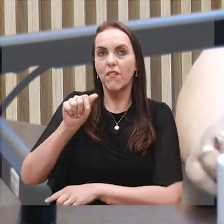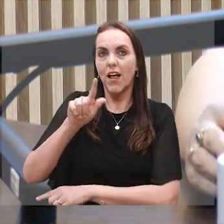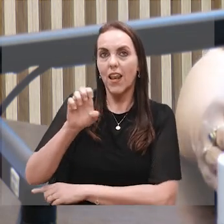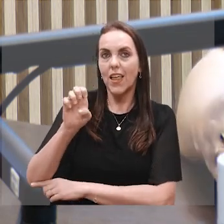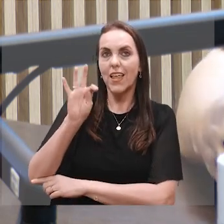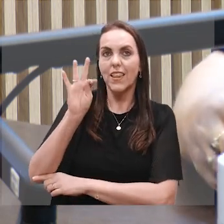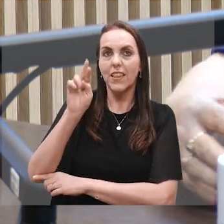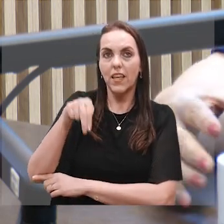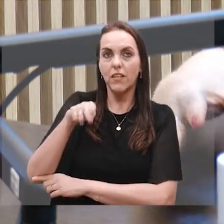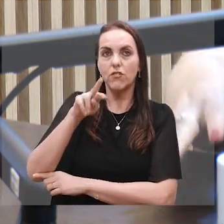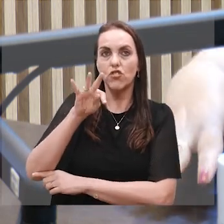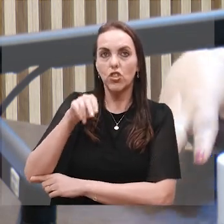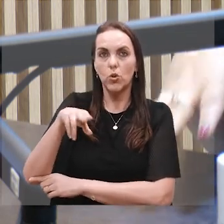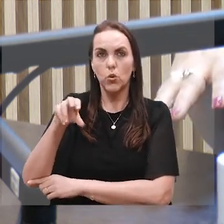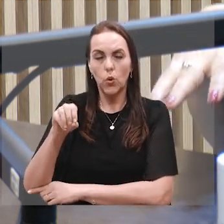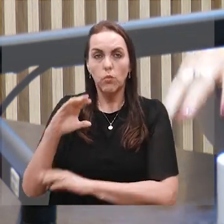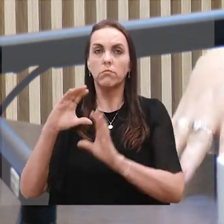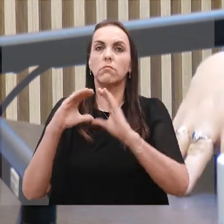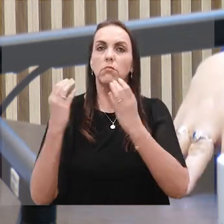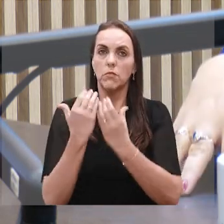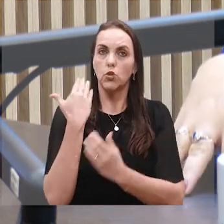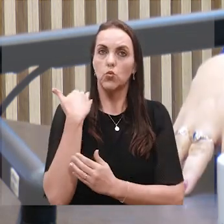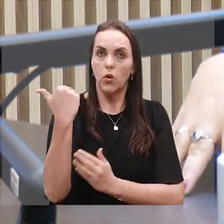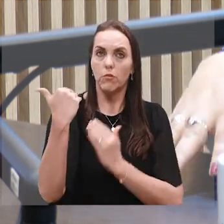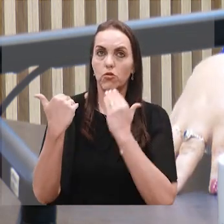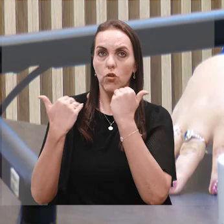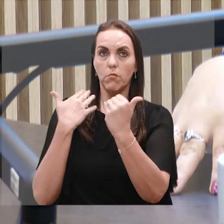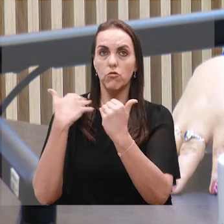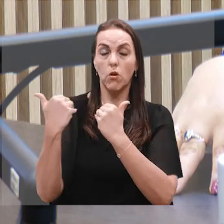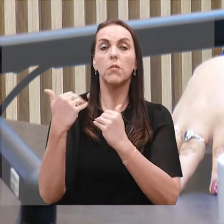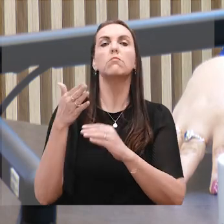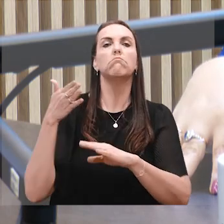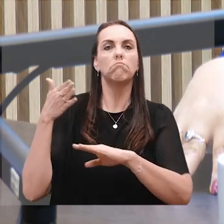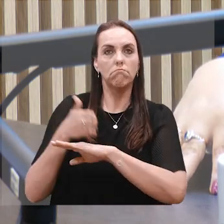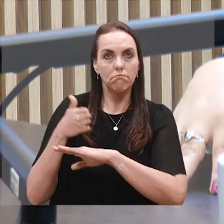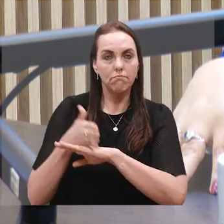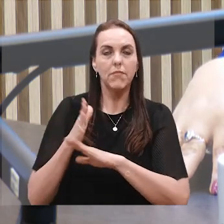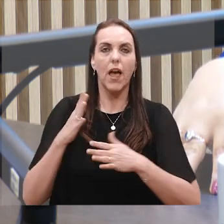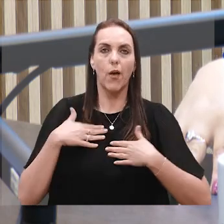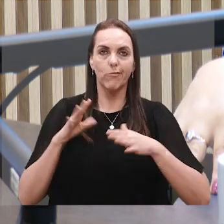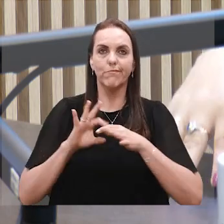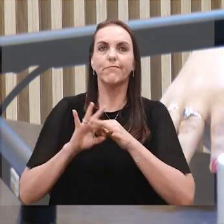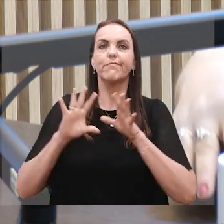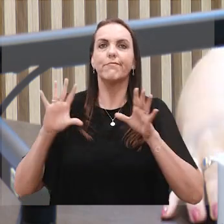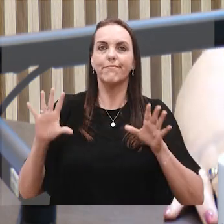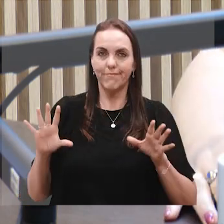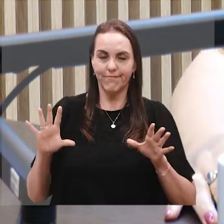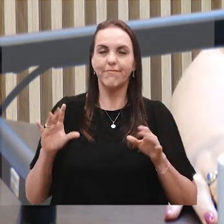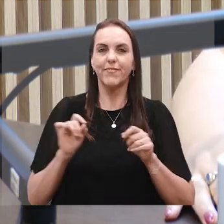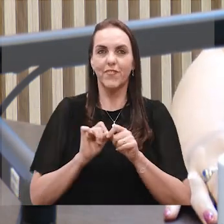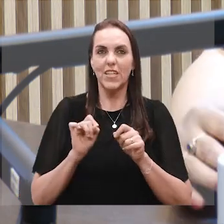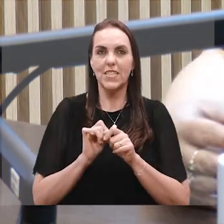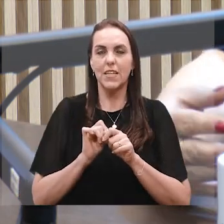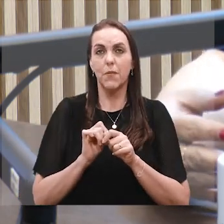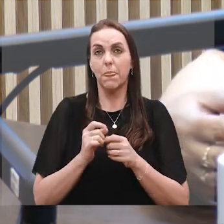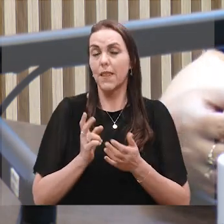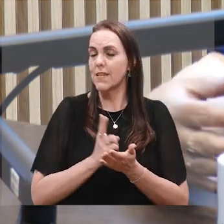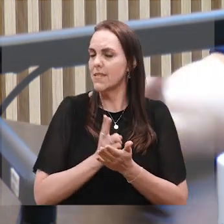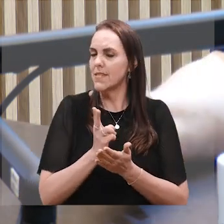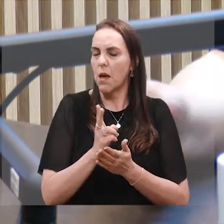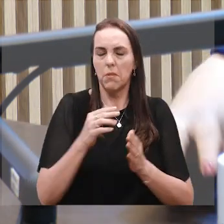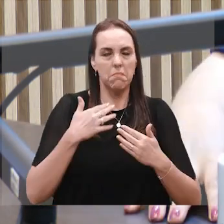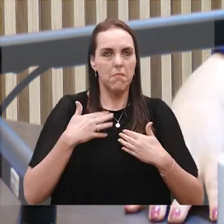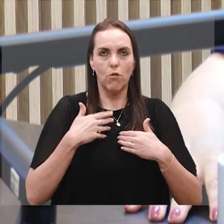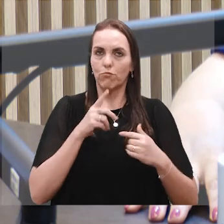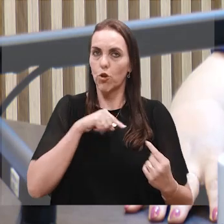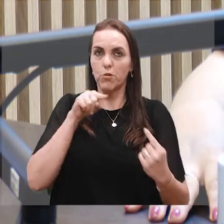Trentino. Todas as coisas que a comunidade me chamava para fazer parte, eu me colocava à disposição para fazer. E fazia